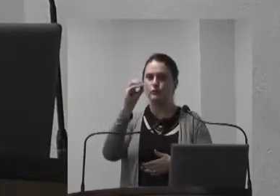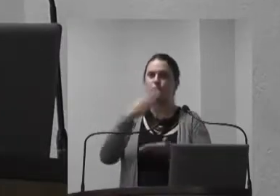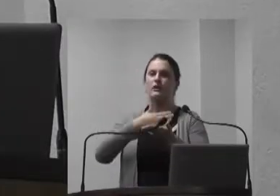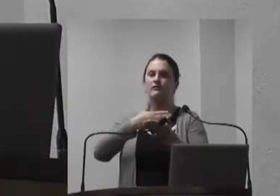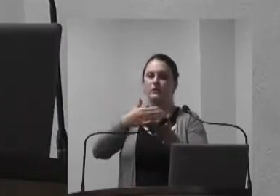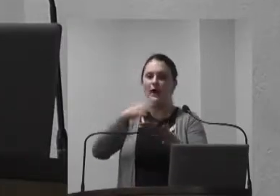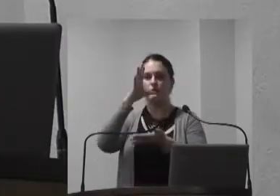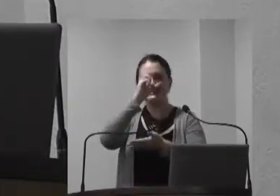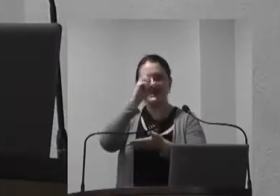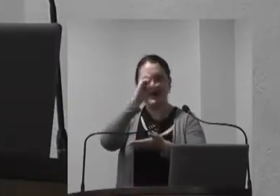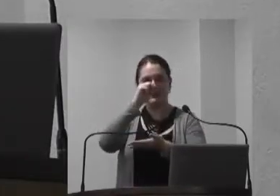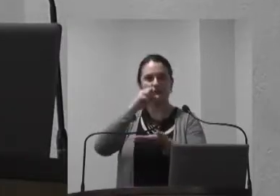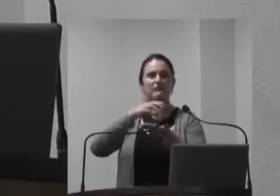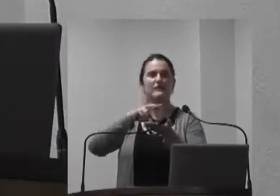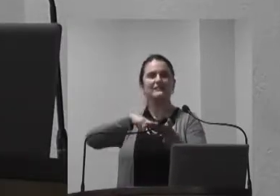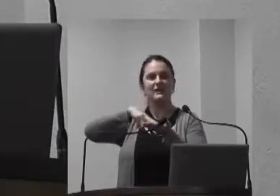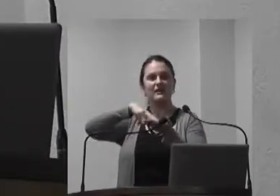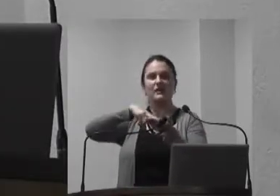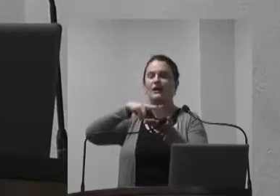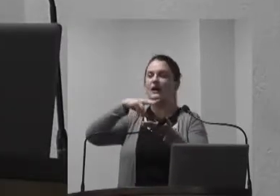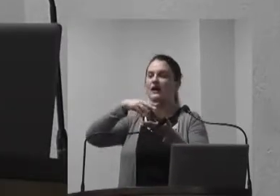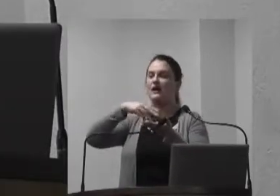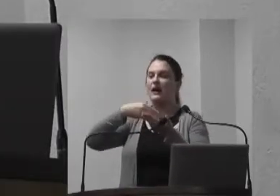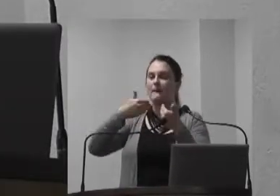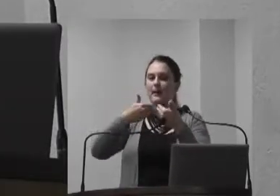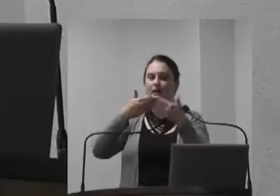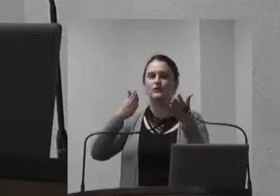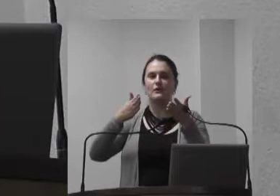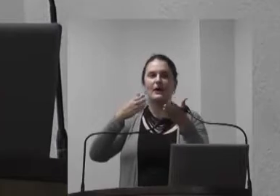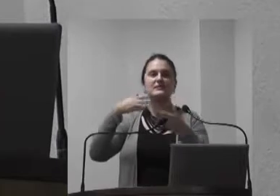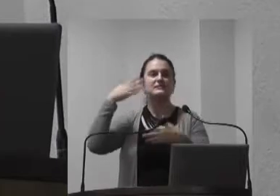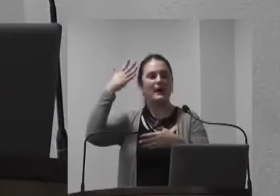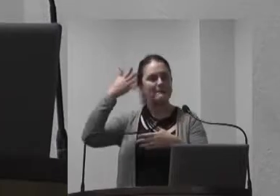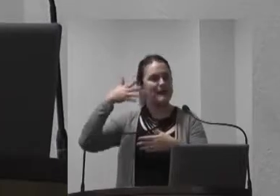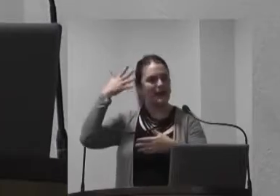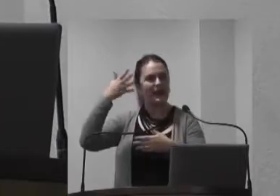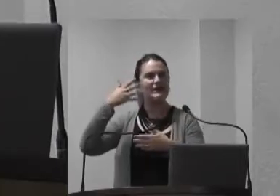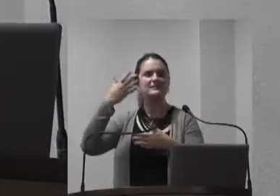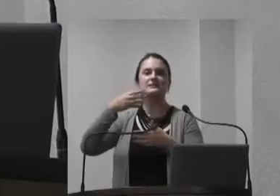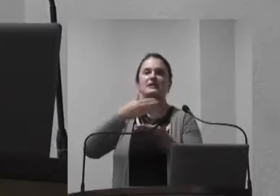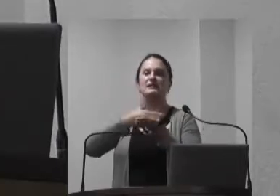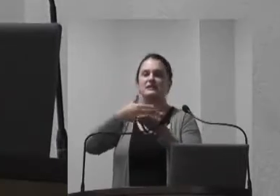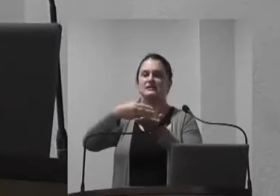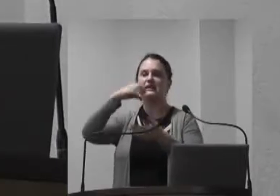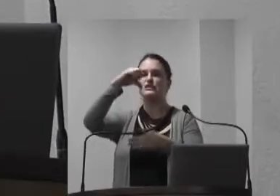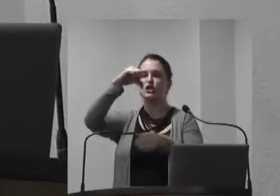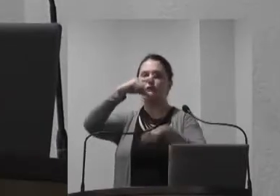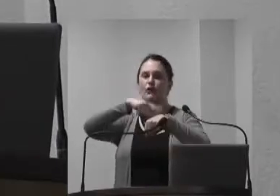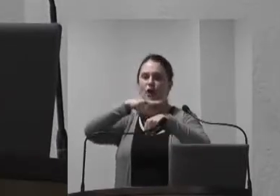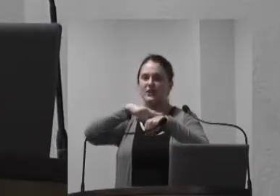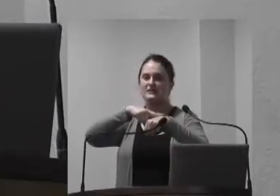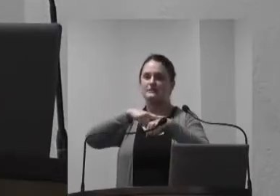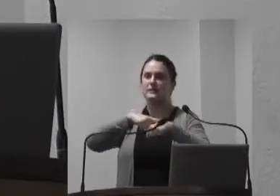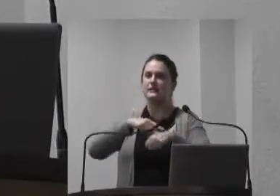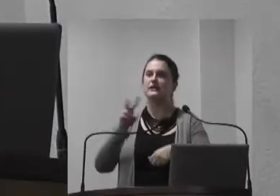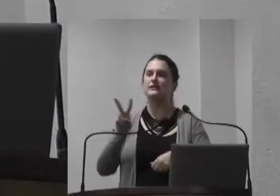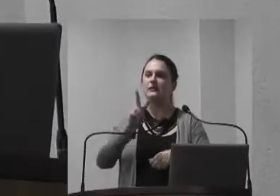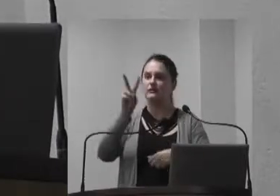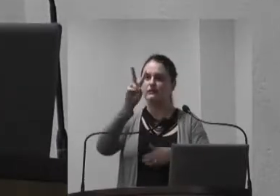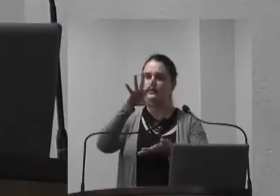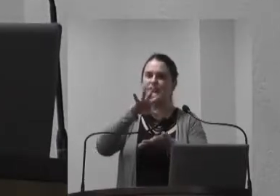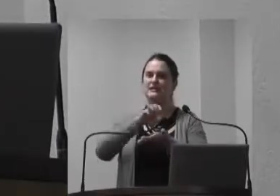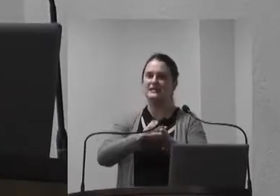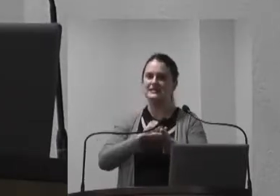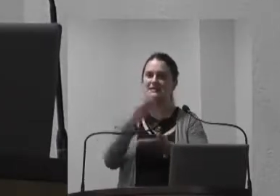de outubro, é um sábado, ele vai ter aberto a palestras, né, inicia às 9 horas da